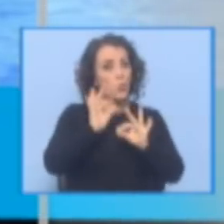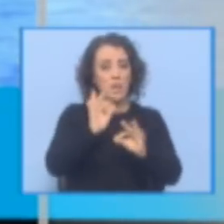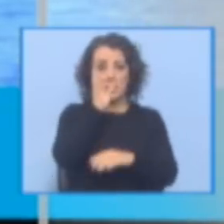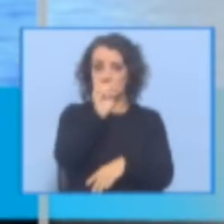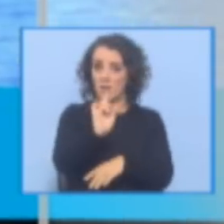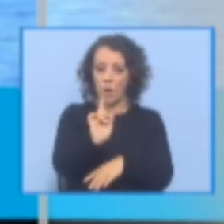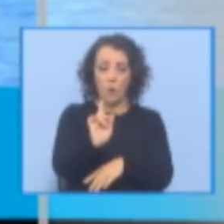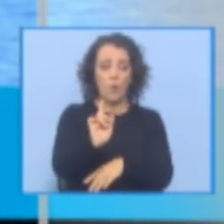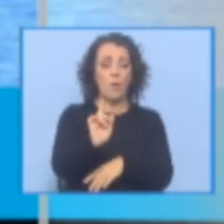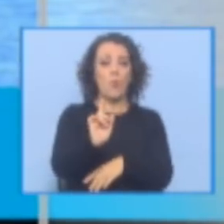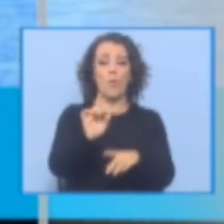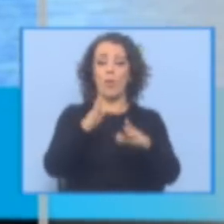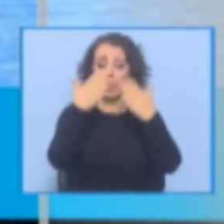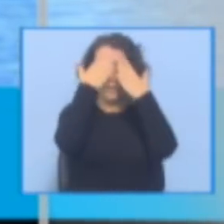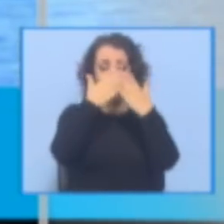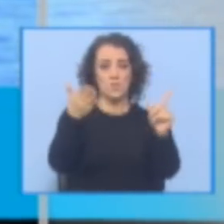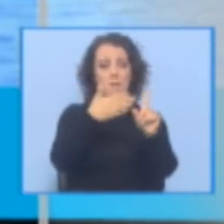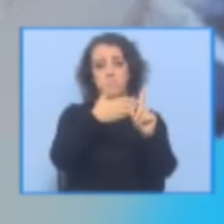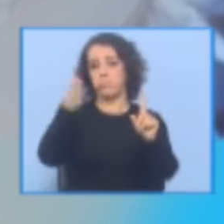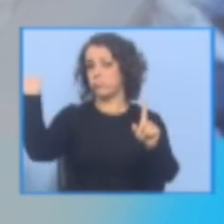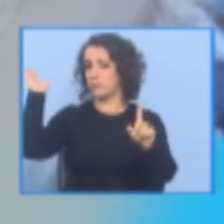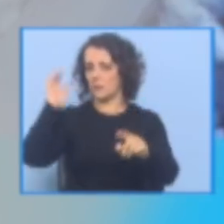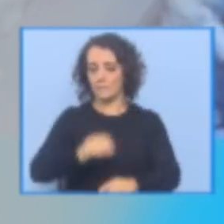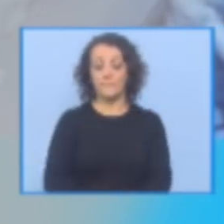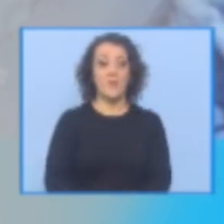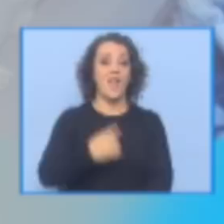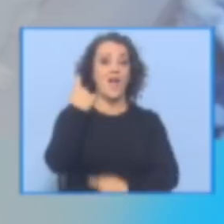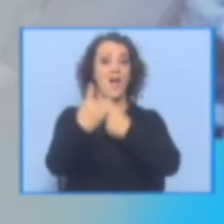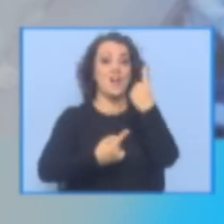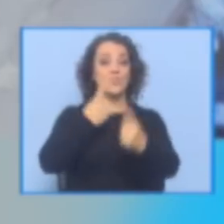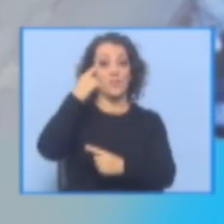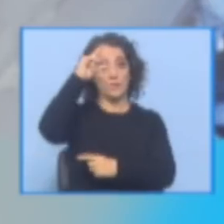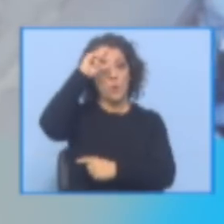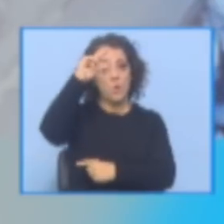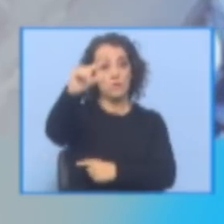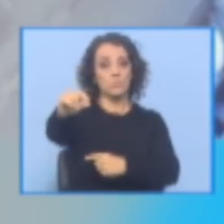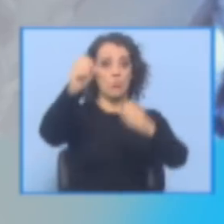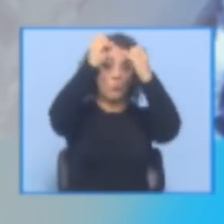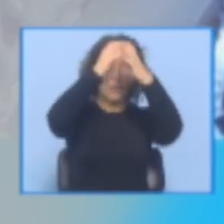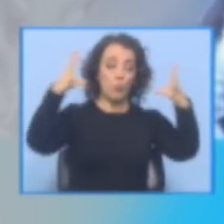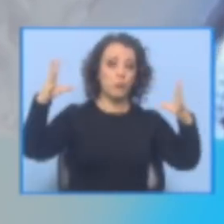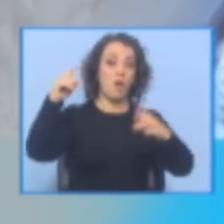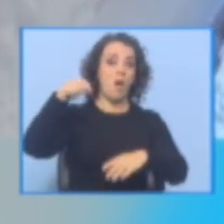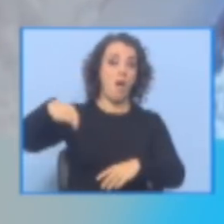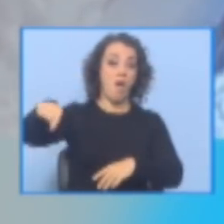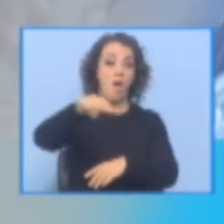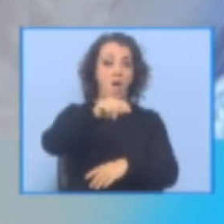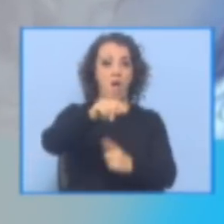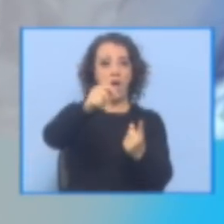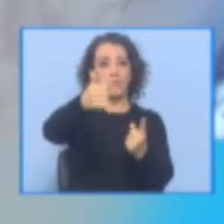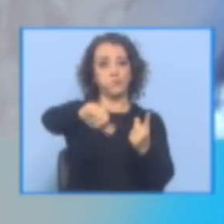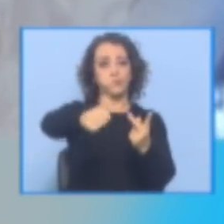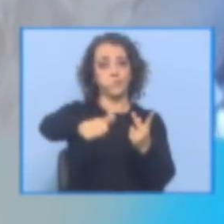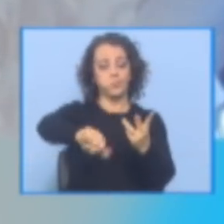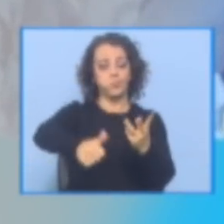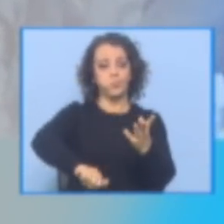desvios na nossa democracia. E sendo que, muitas vezes, o horizonte são casos que estão em julgamento de políticos, embora já